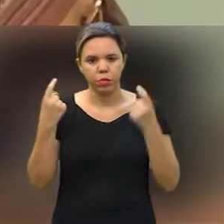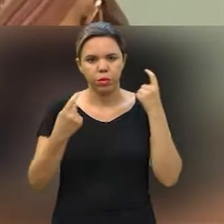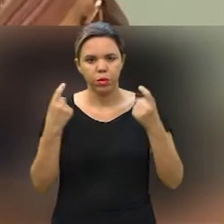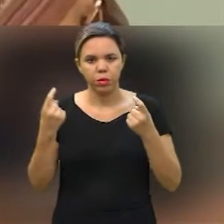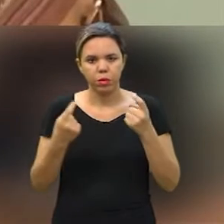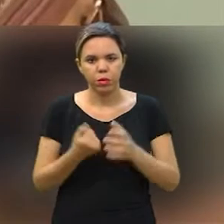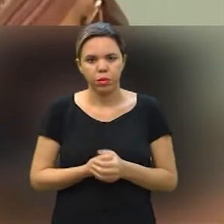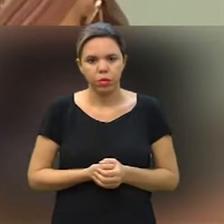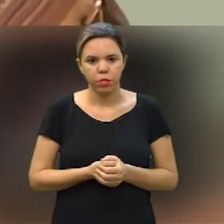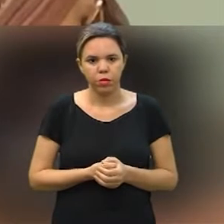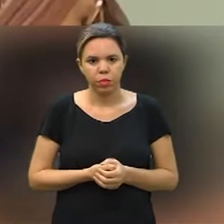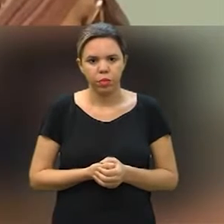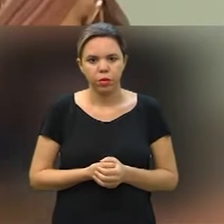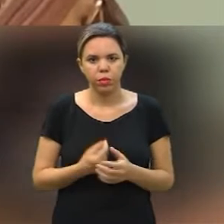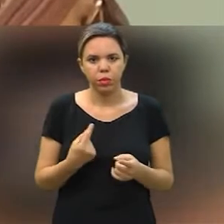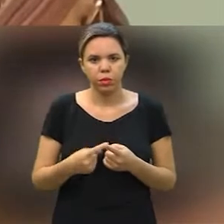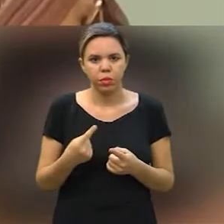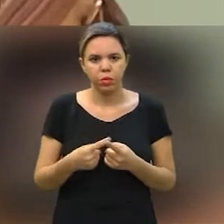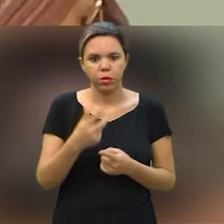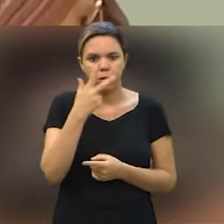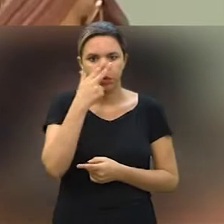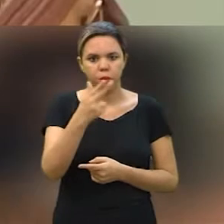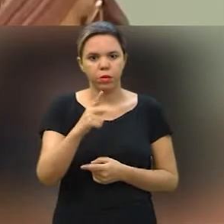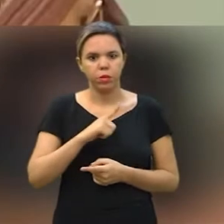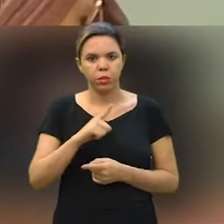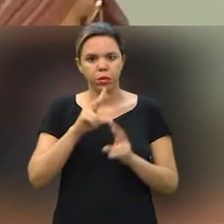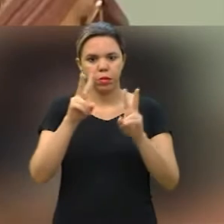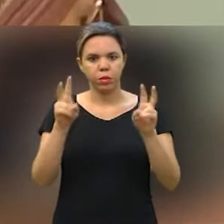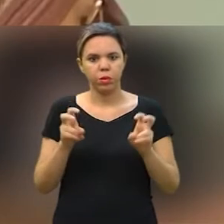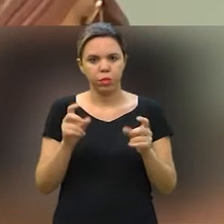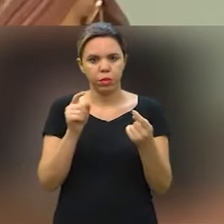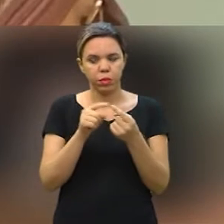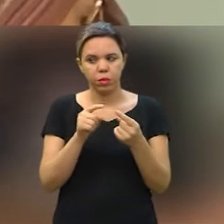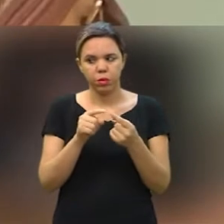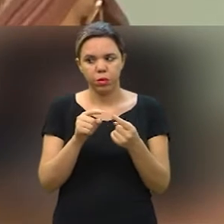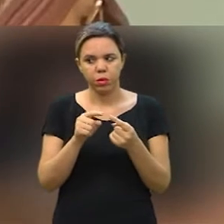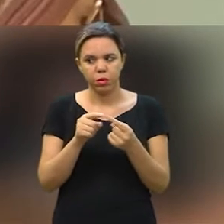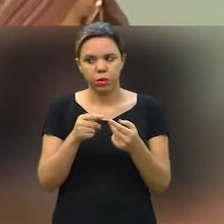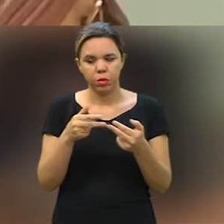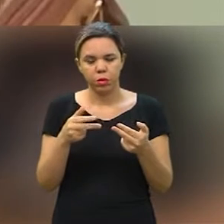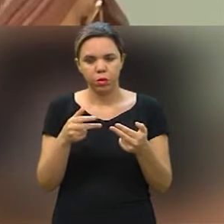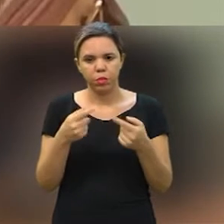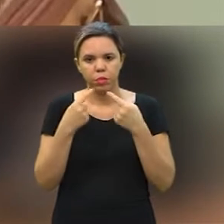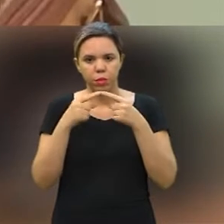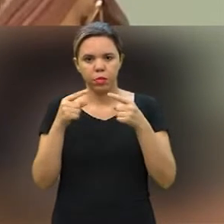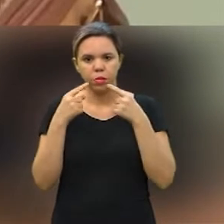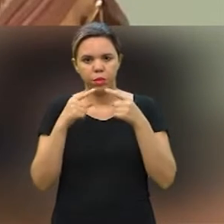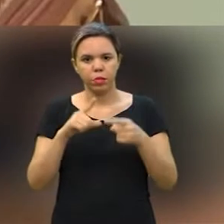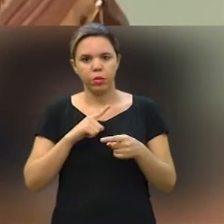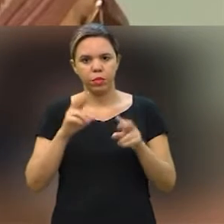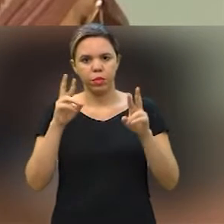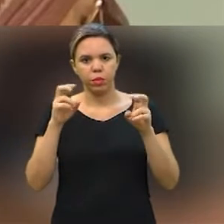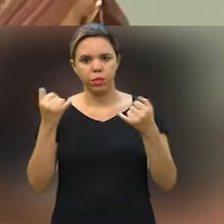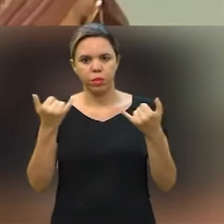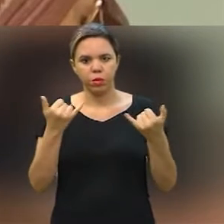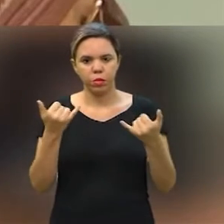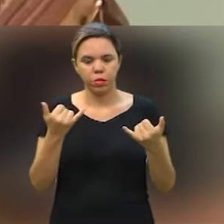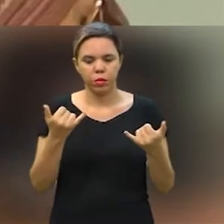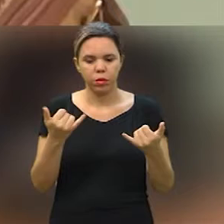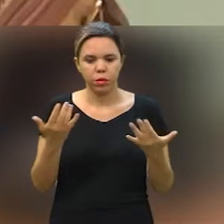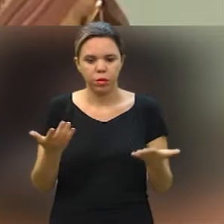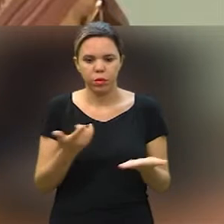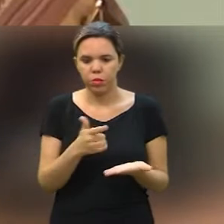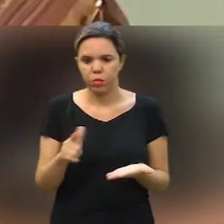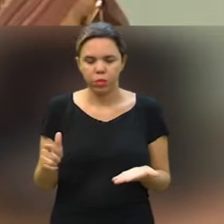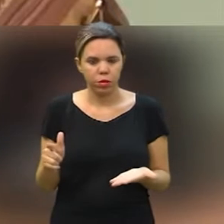a gente fica preocupado porque me parece que tem uma relação muito direta com as reclamações que a gente